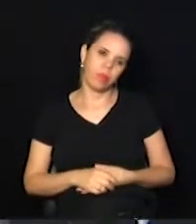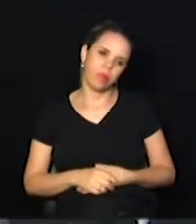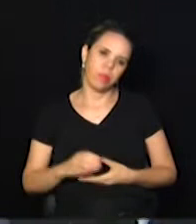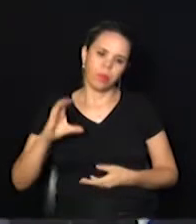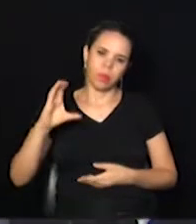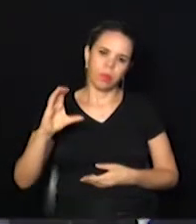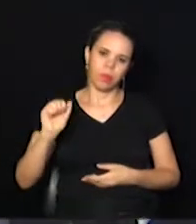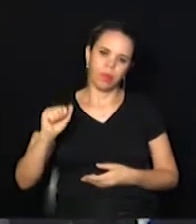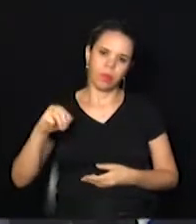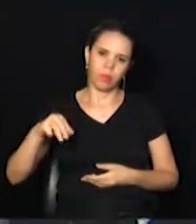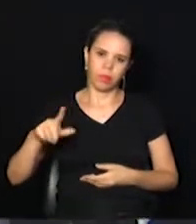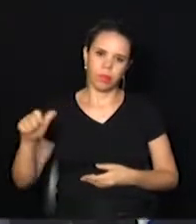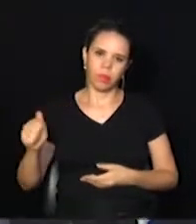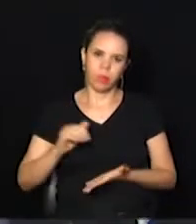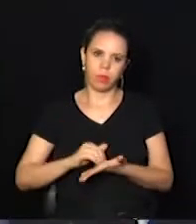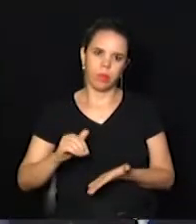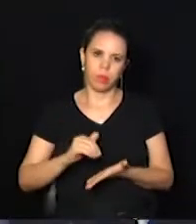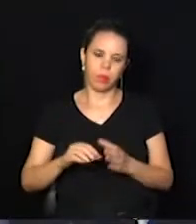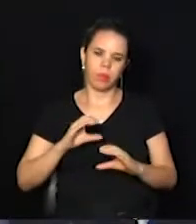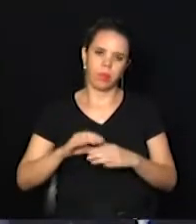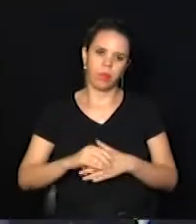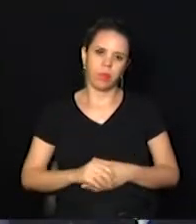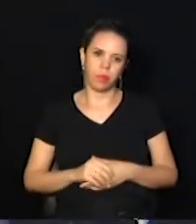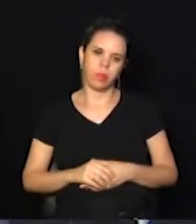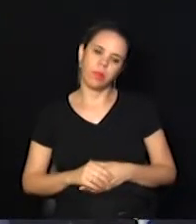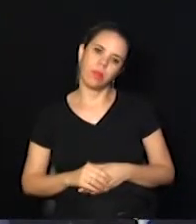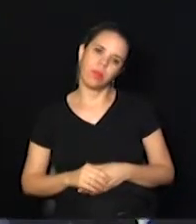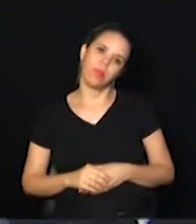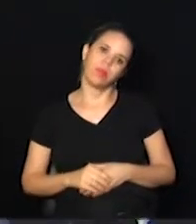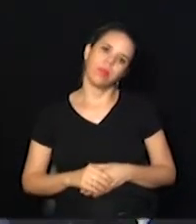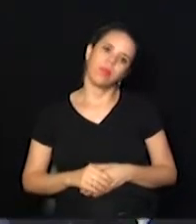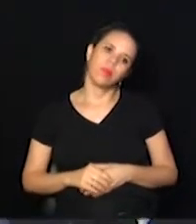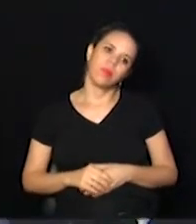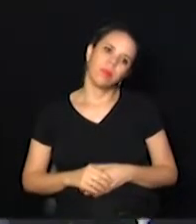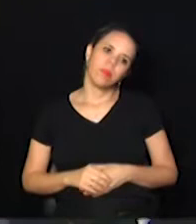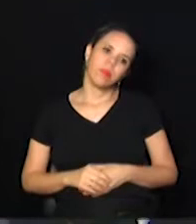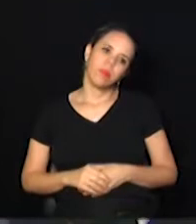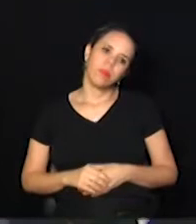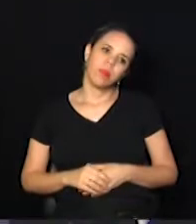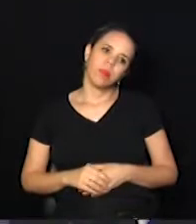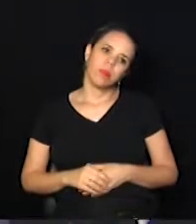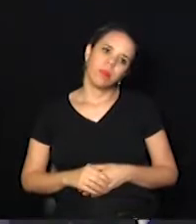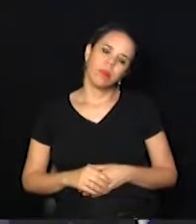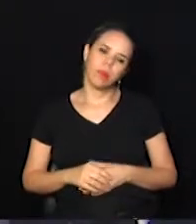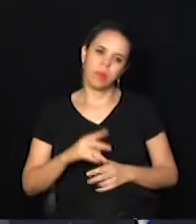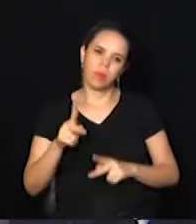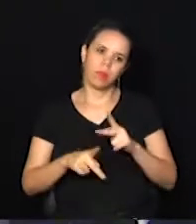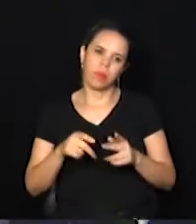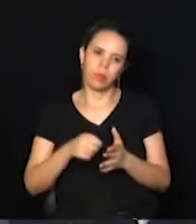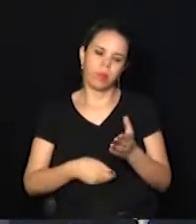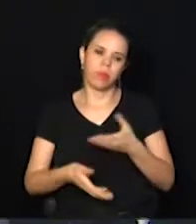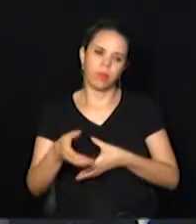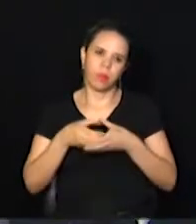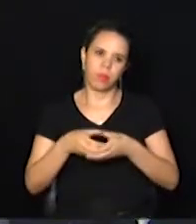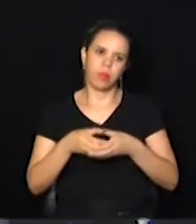Camila Queiroz, que é a nossa secretária de comunicação, né, que também foi uma das que conviveu